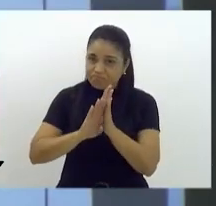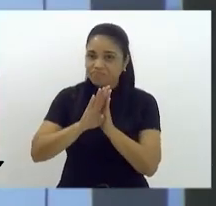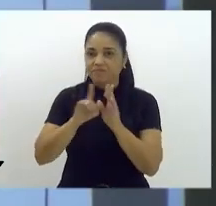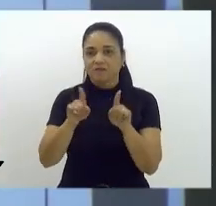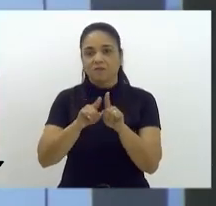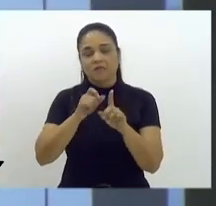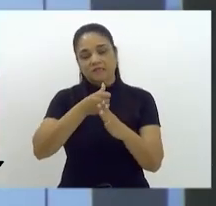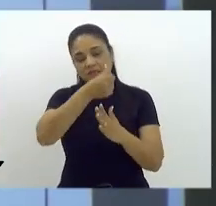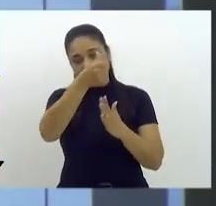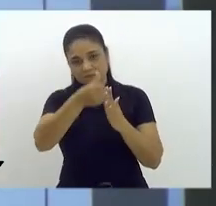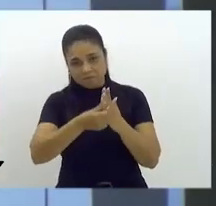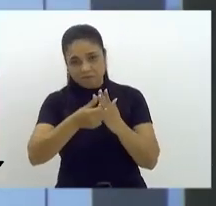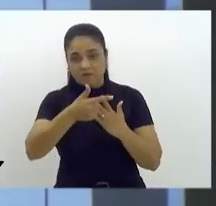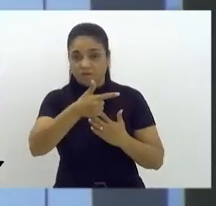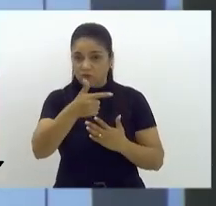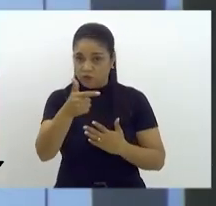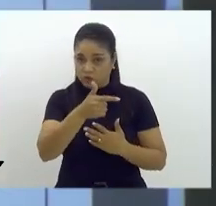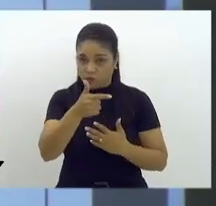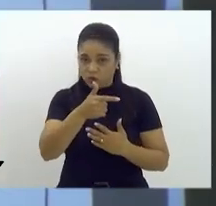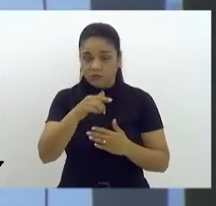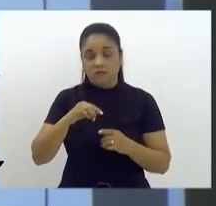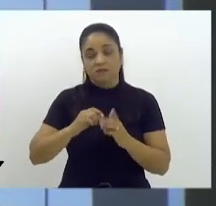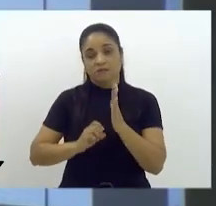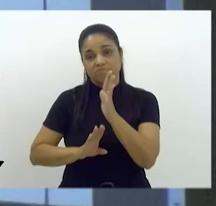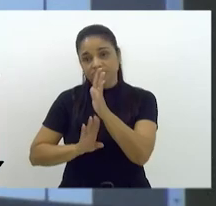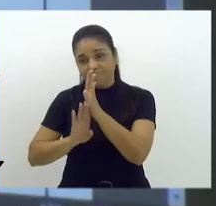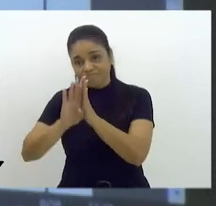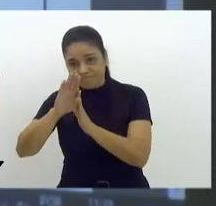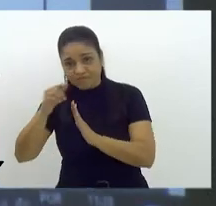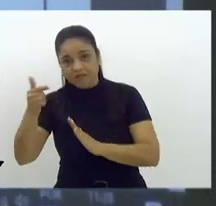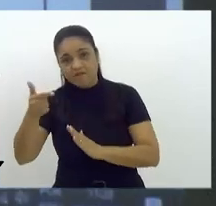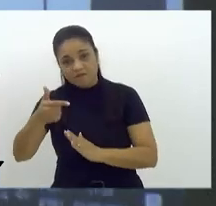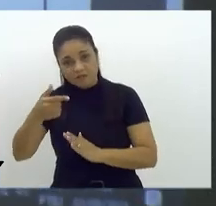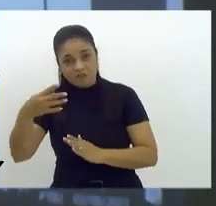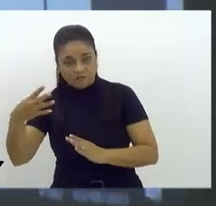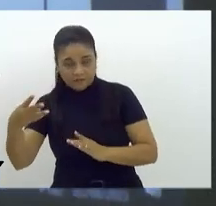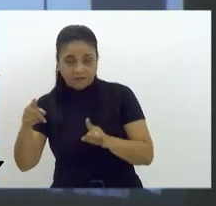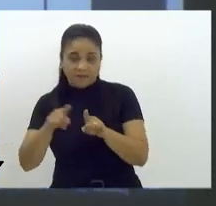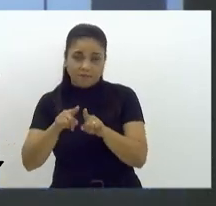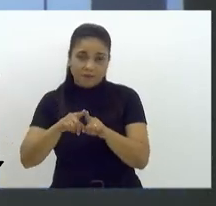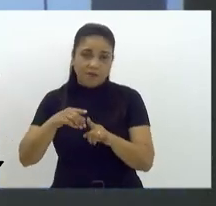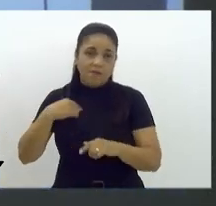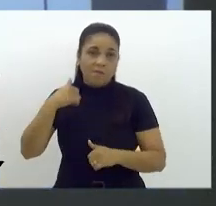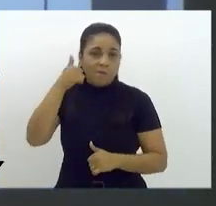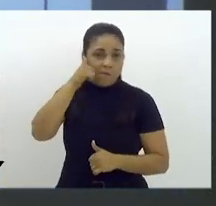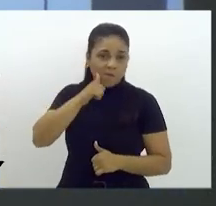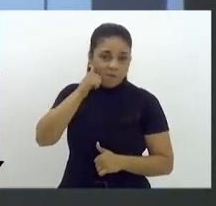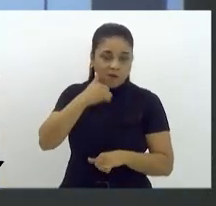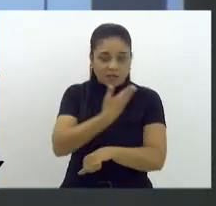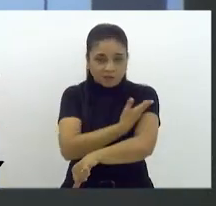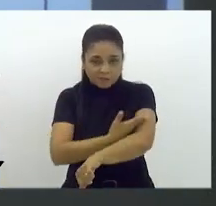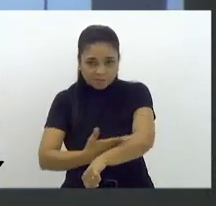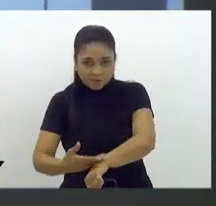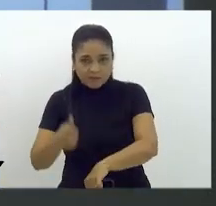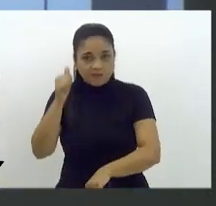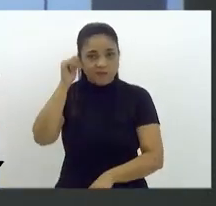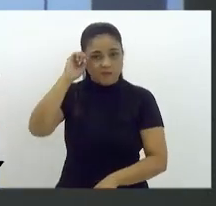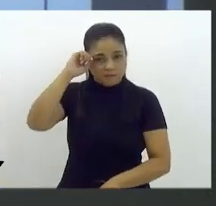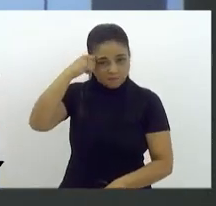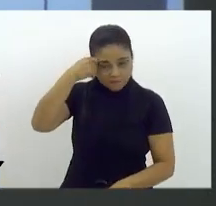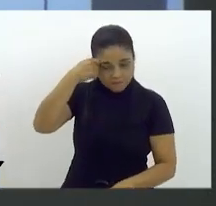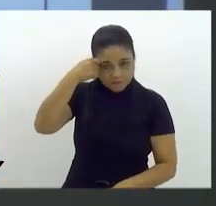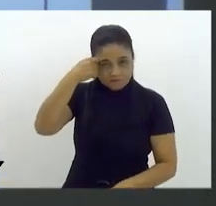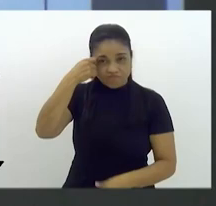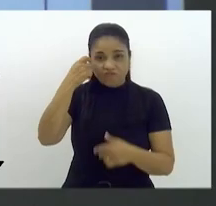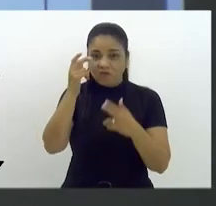o primeiro semestre de 23 estão liberando mais mulheres pretas e pardas brancas também em número no